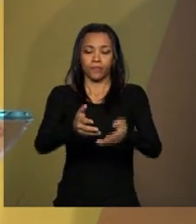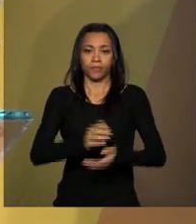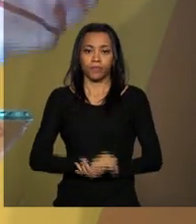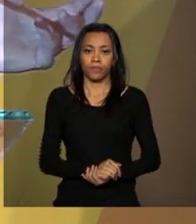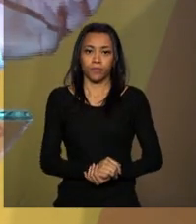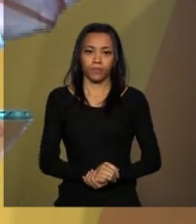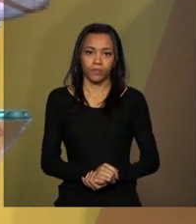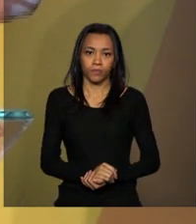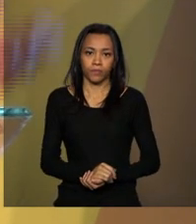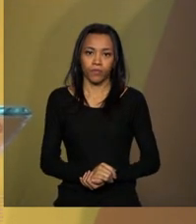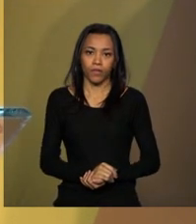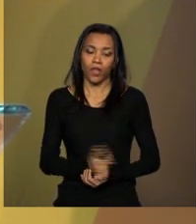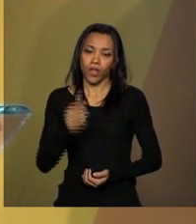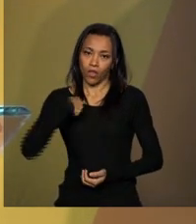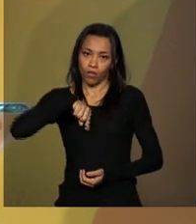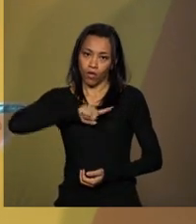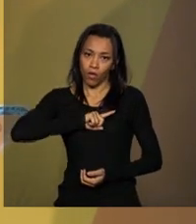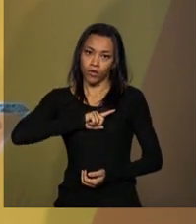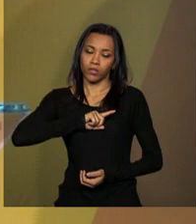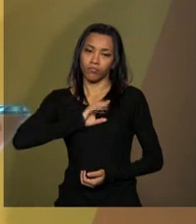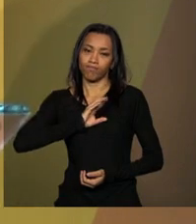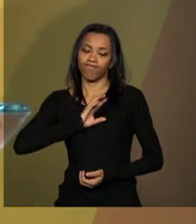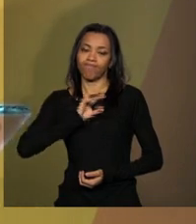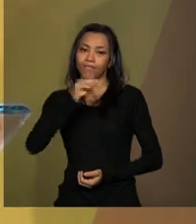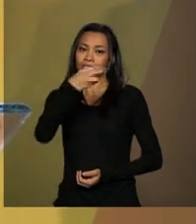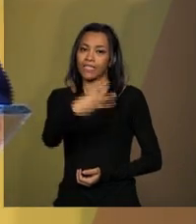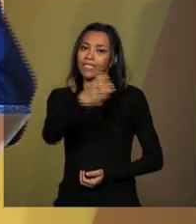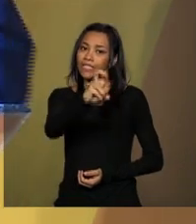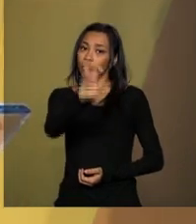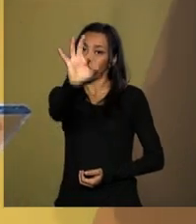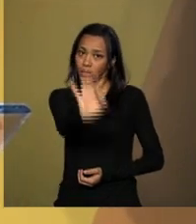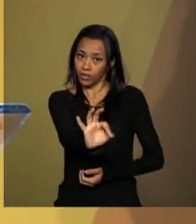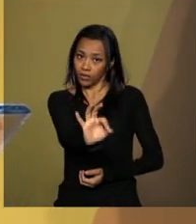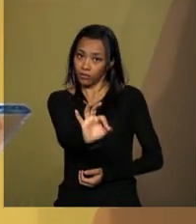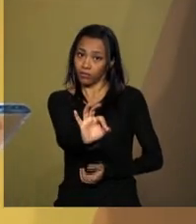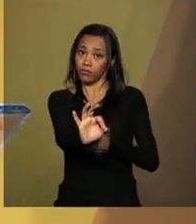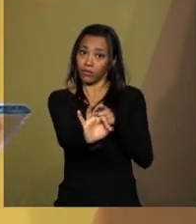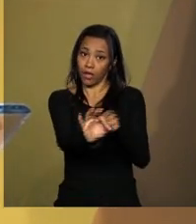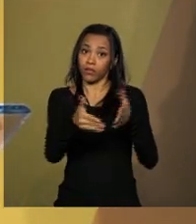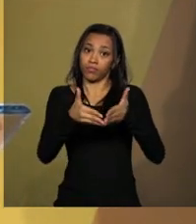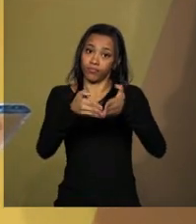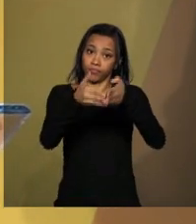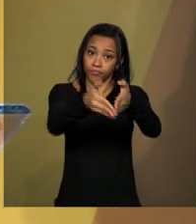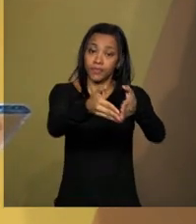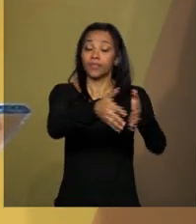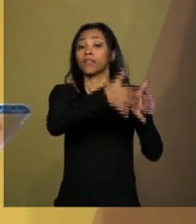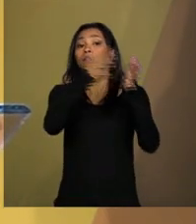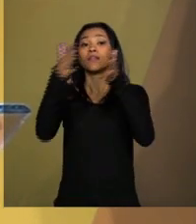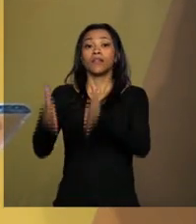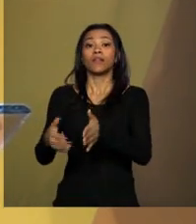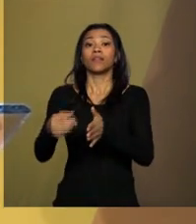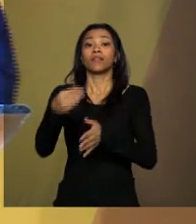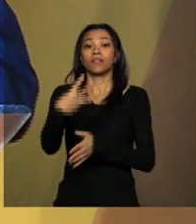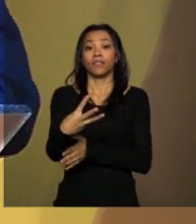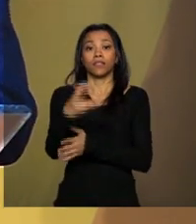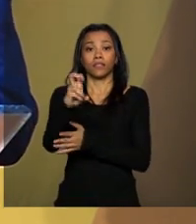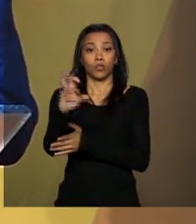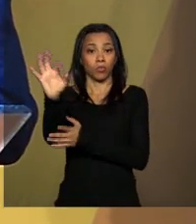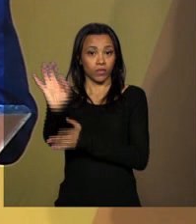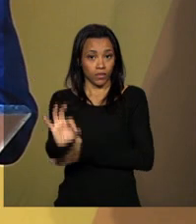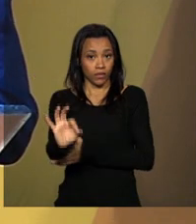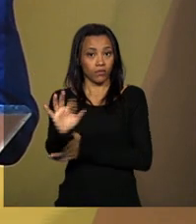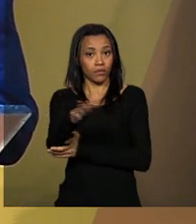portuário podemos acrescentar 35% de casos de portos e 35% com títulos de dívidas de